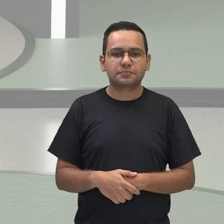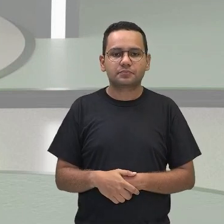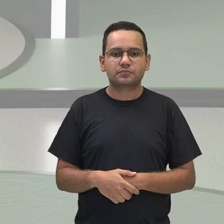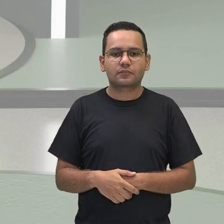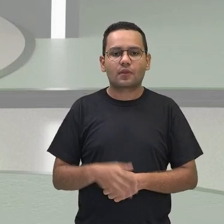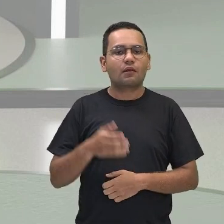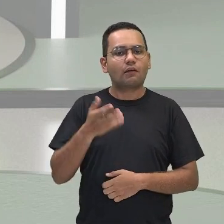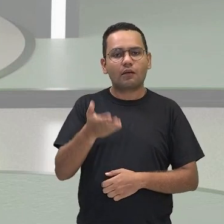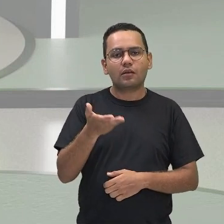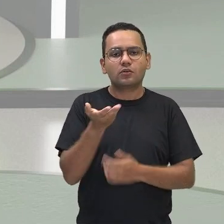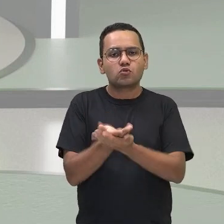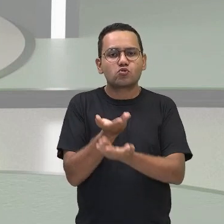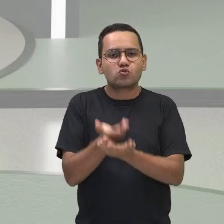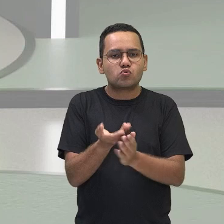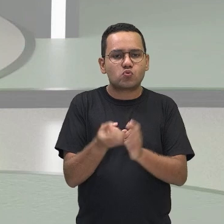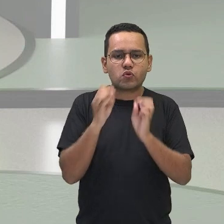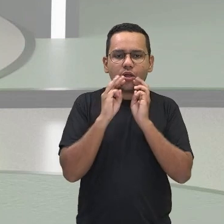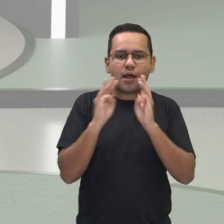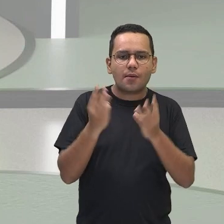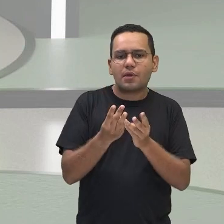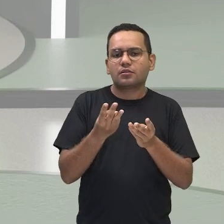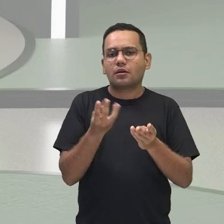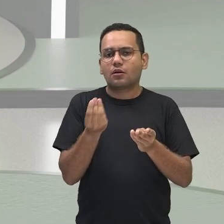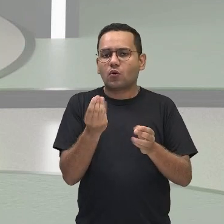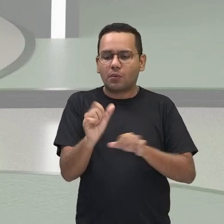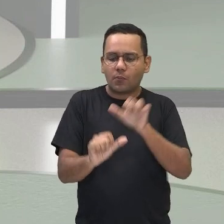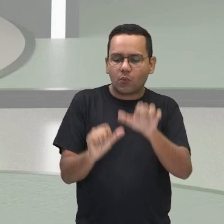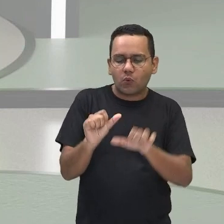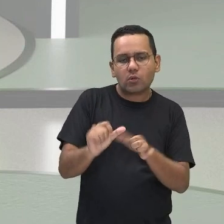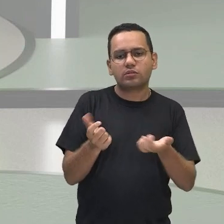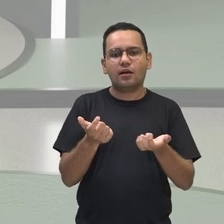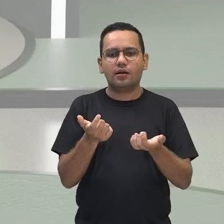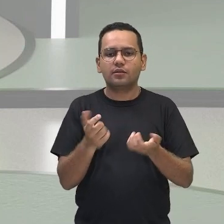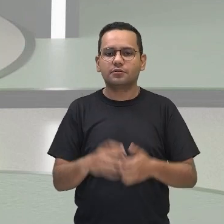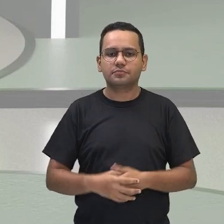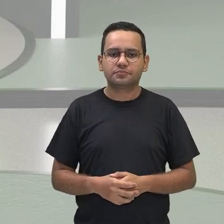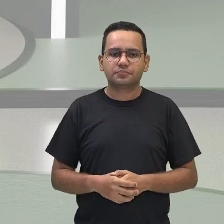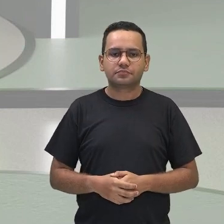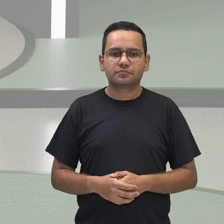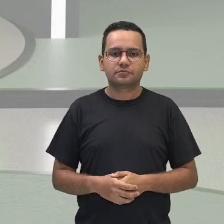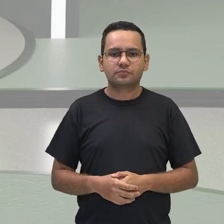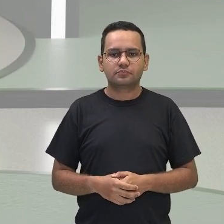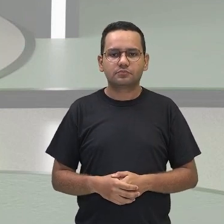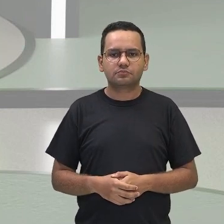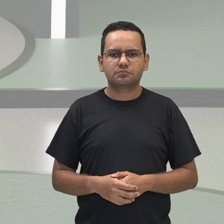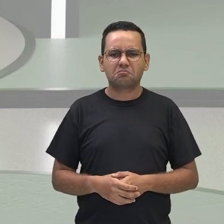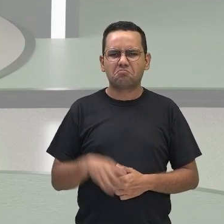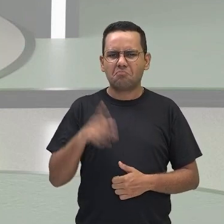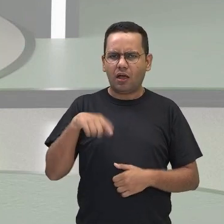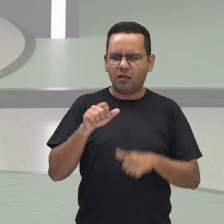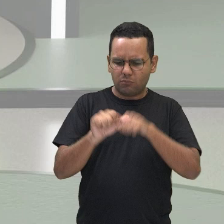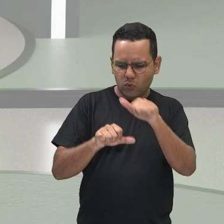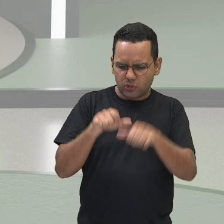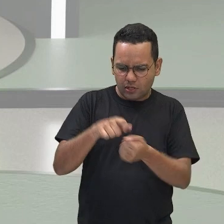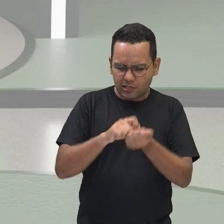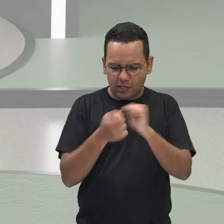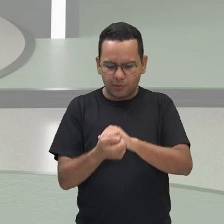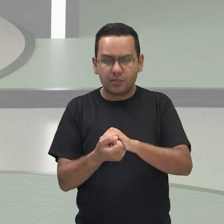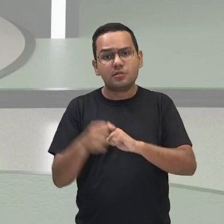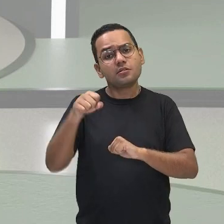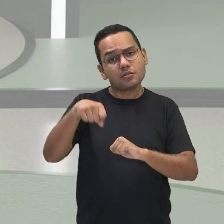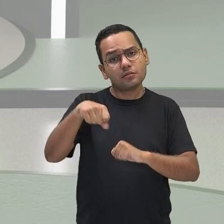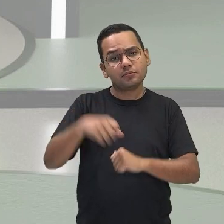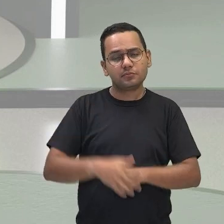estuda a matéria, suas transformações. Transformações, professora? Sim, nós temos